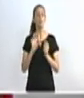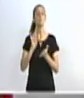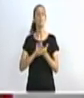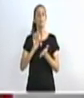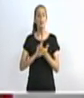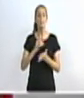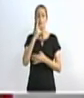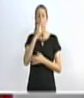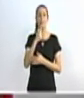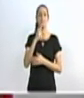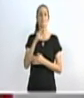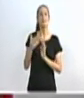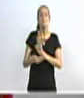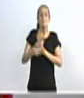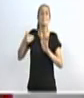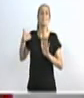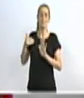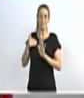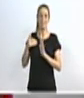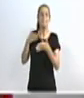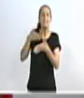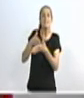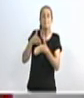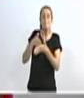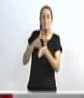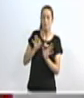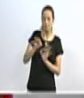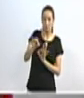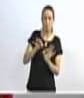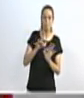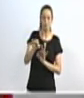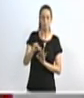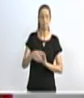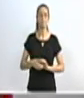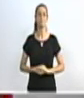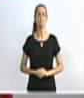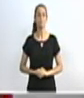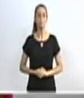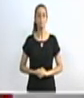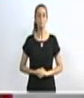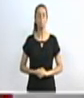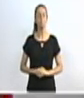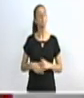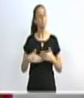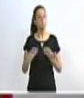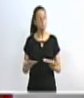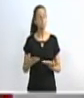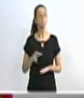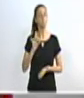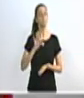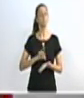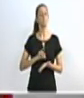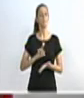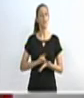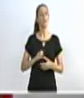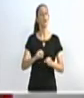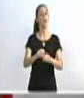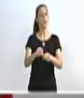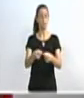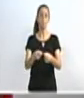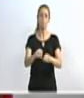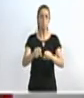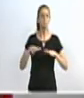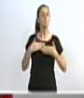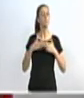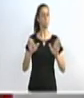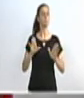mais esse espaçamento. E, basicamente, era isso. Só quero parabenizar. Realmente foi uma audiência muito produtiva. Acho que a